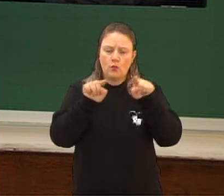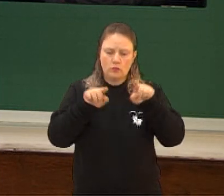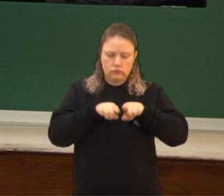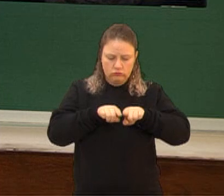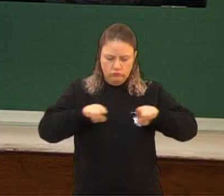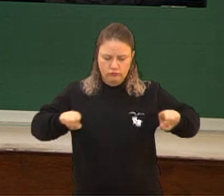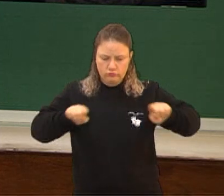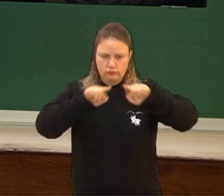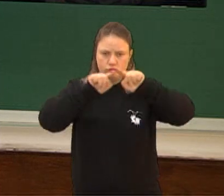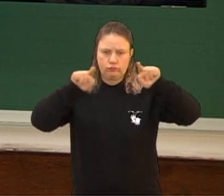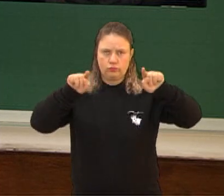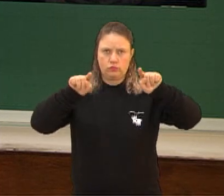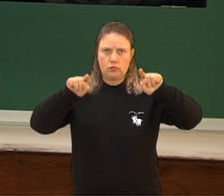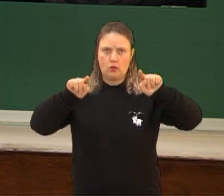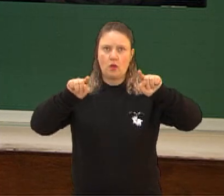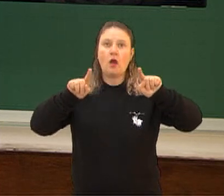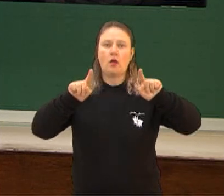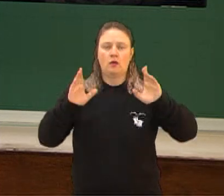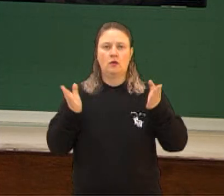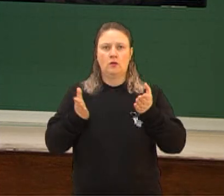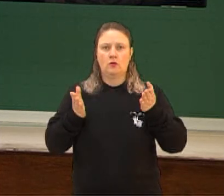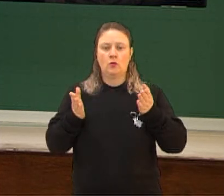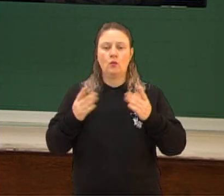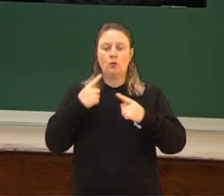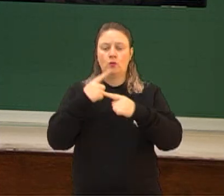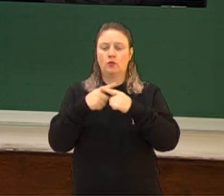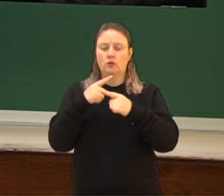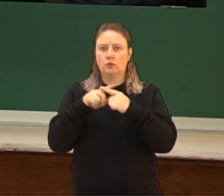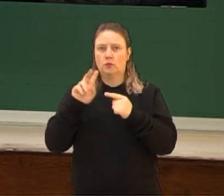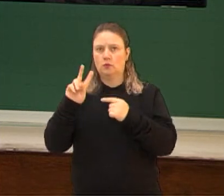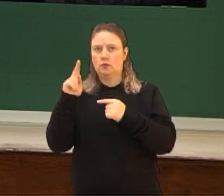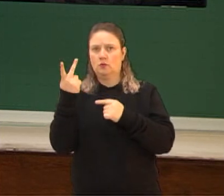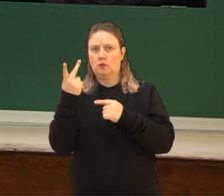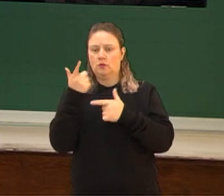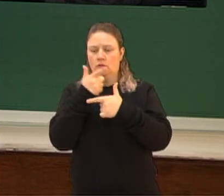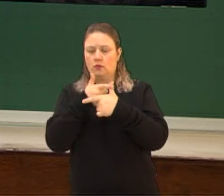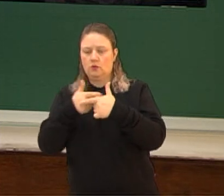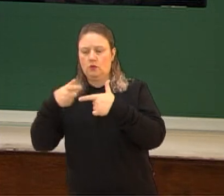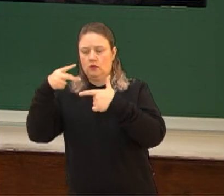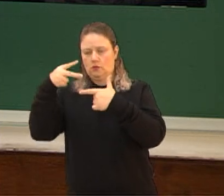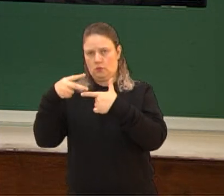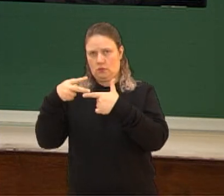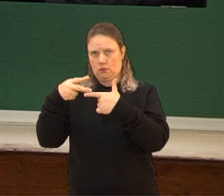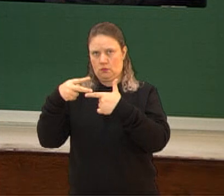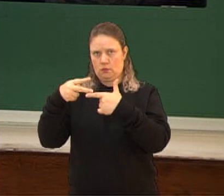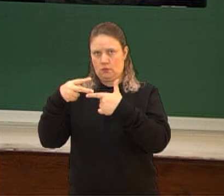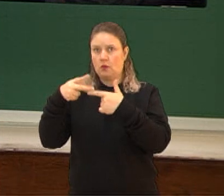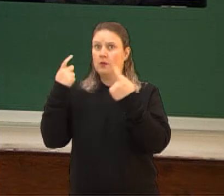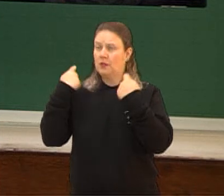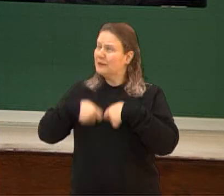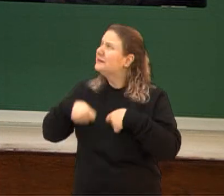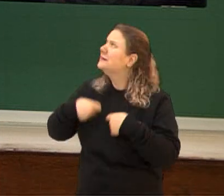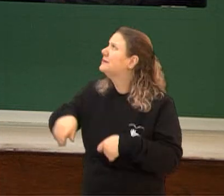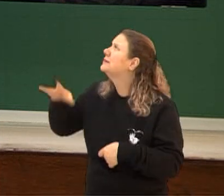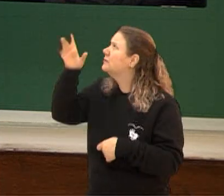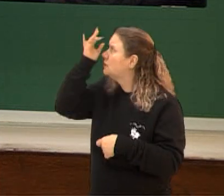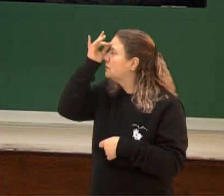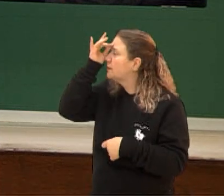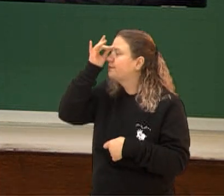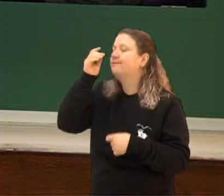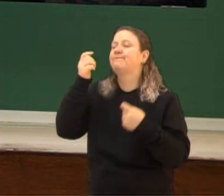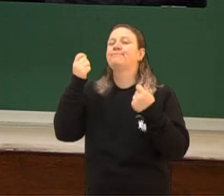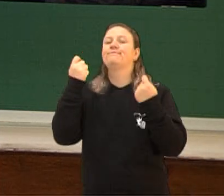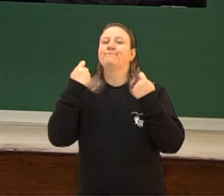menor, multiplicando pela altura, dividindo por 2. Eu vou guardar isso, professor? Vai, guarde. Se